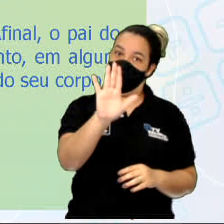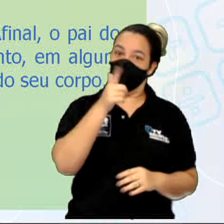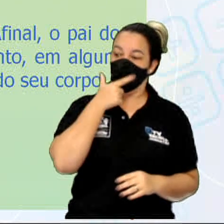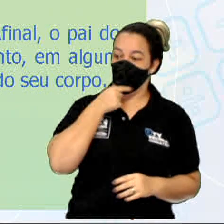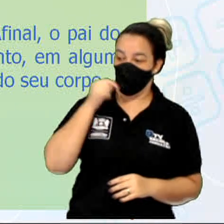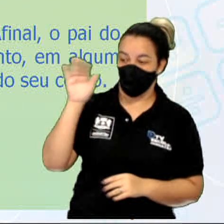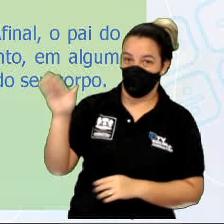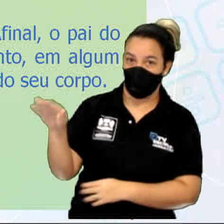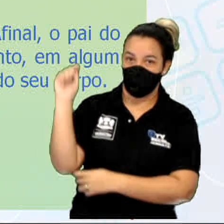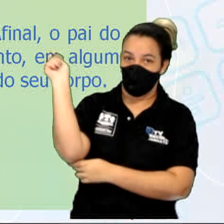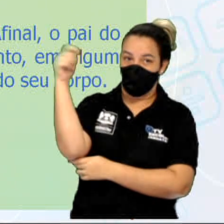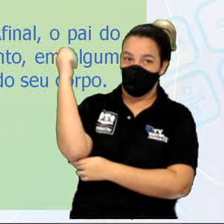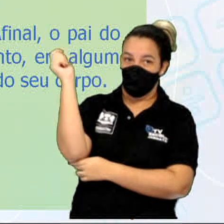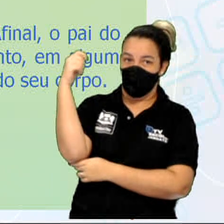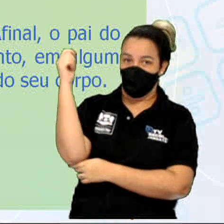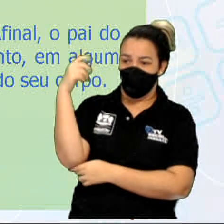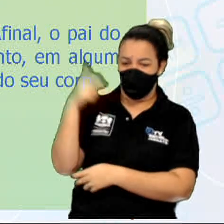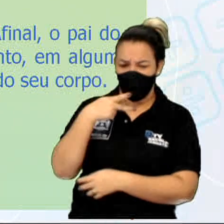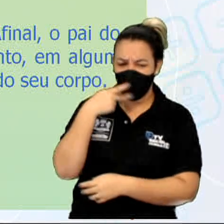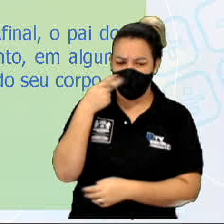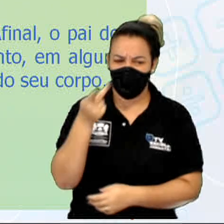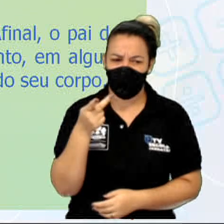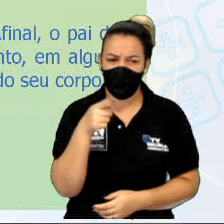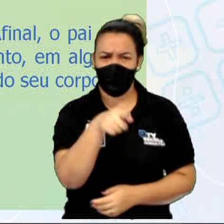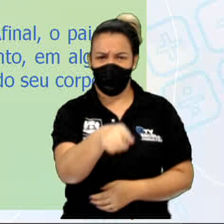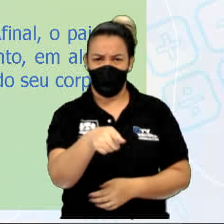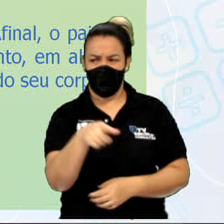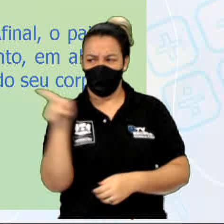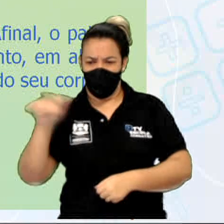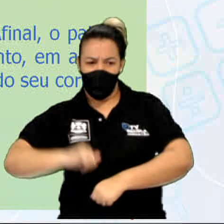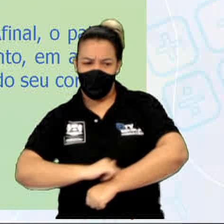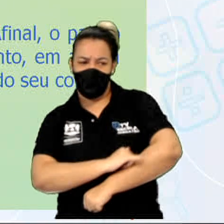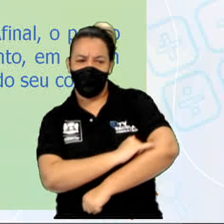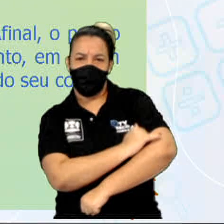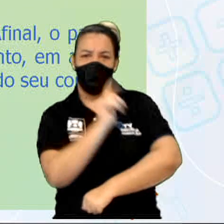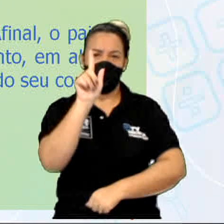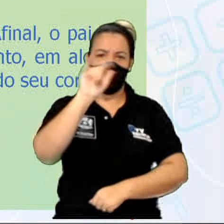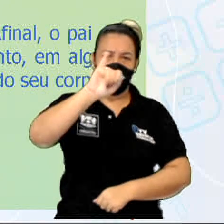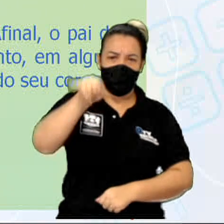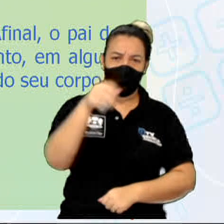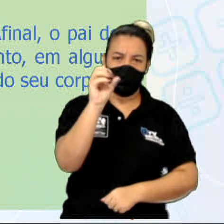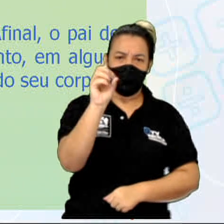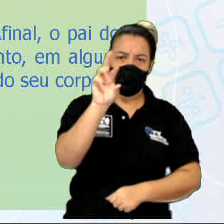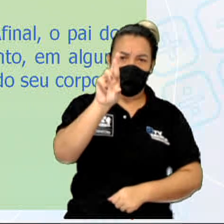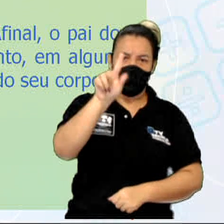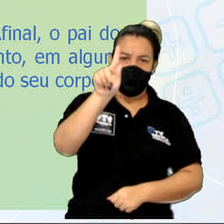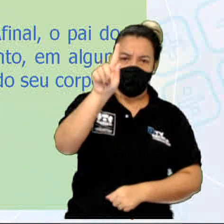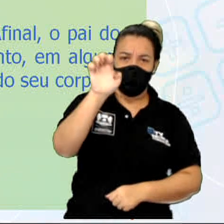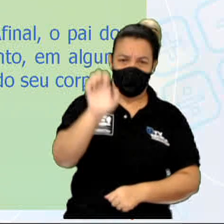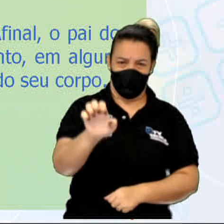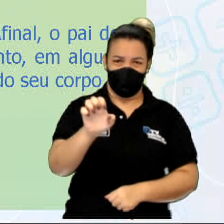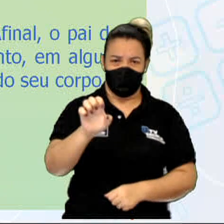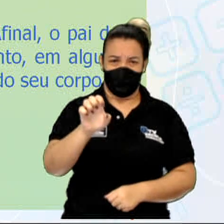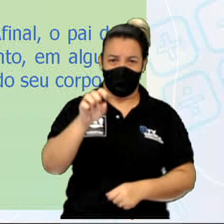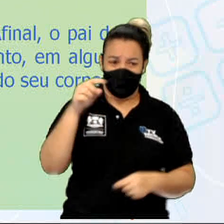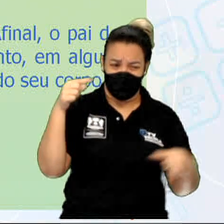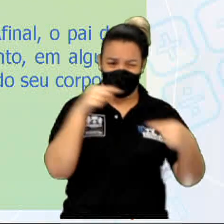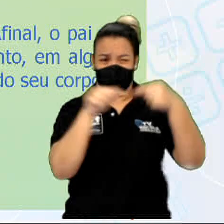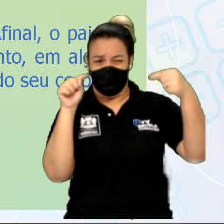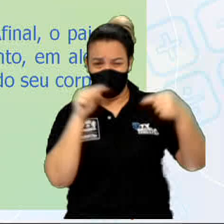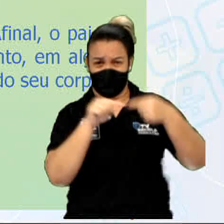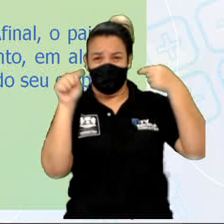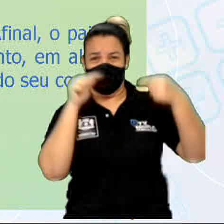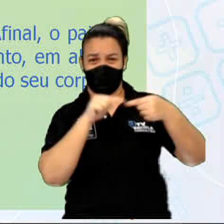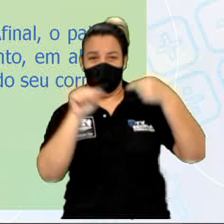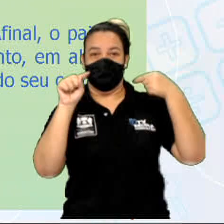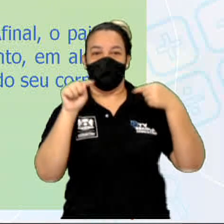fala tu, disse o Jorge, o gordo Jorge, que era quem mais implicava com o novato. E